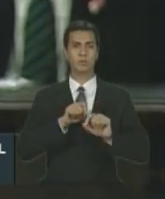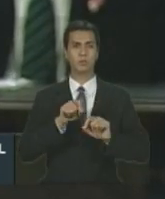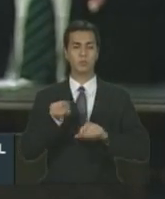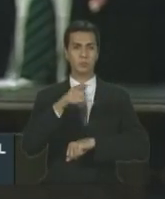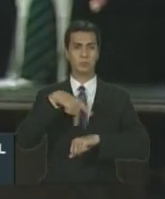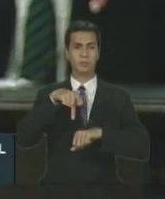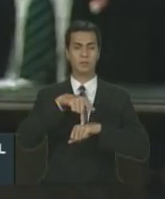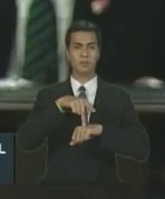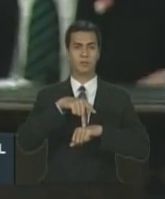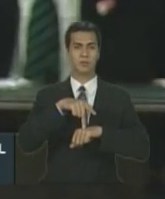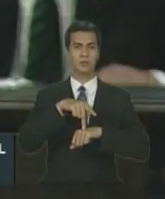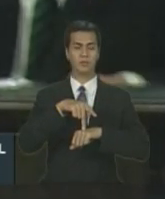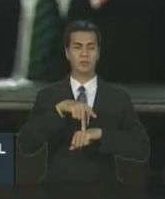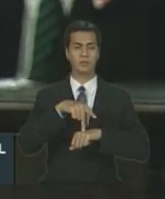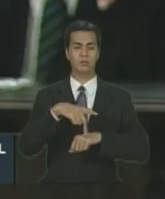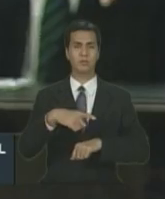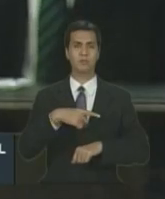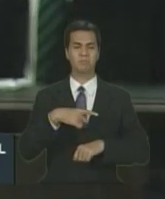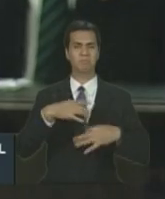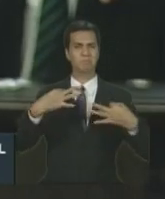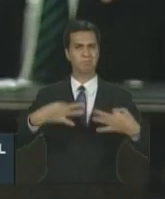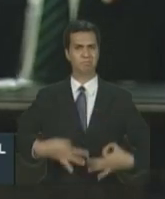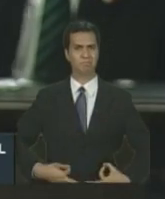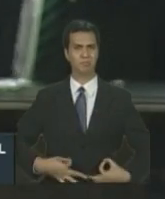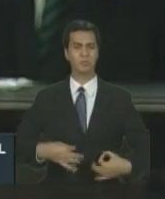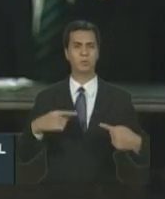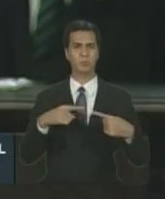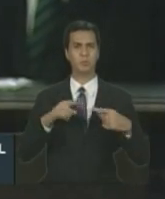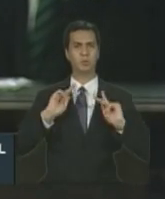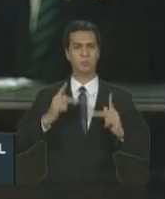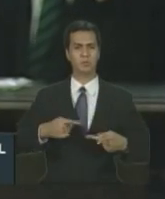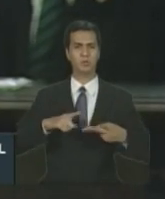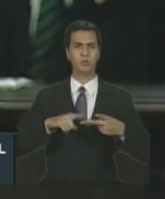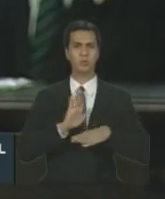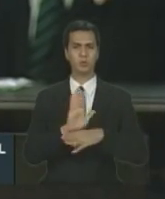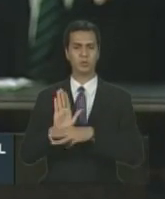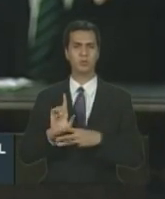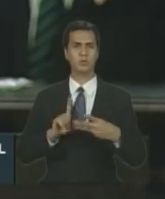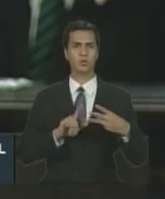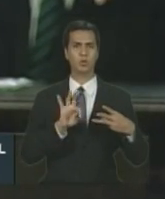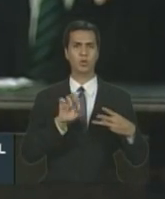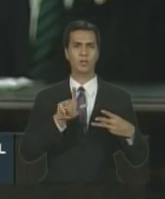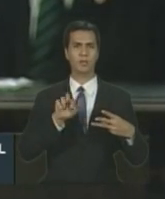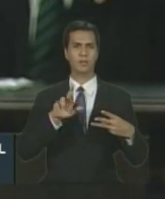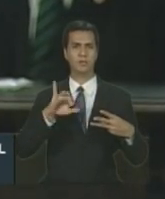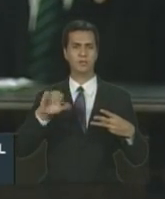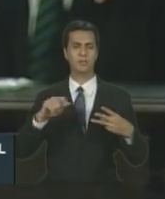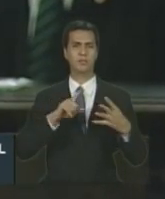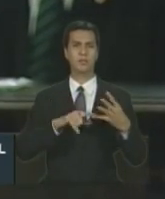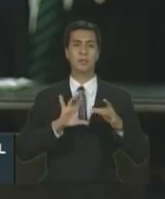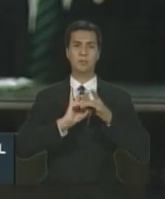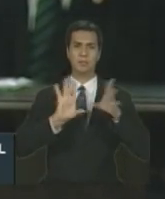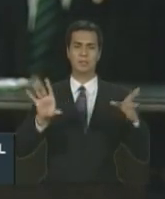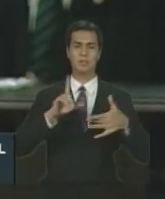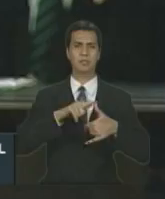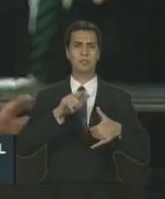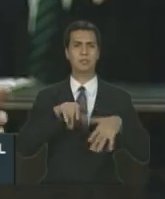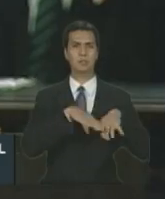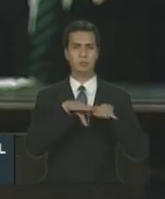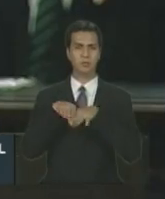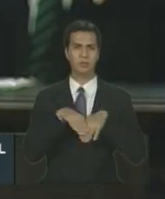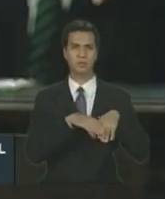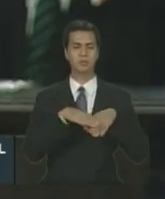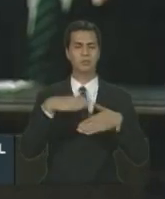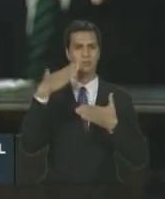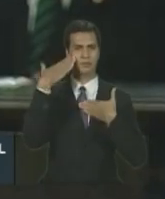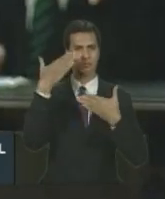dignas desse nome só se constroem com humanismo, solidariedade e tolerância, com liberdade, democracia e